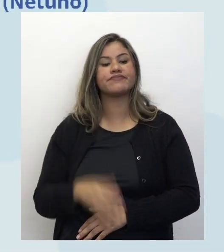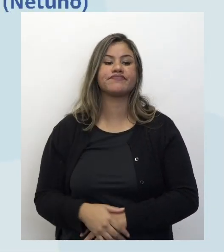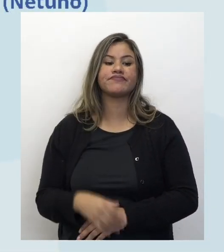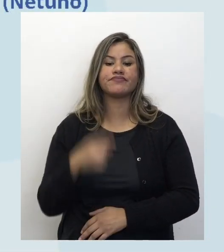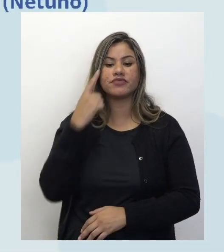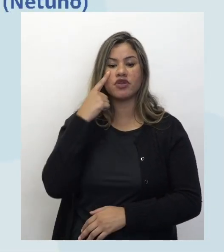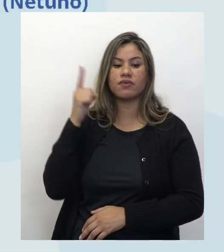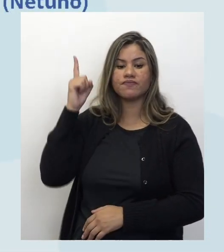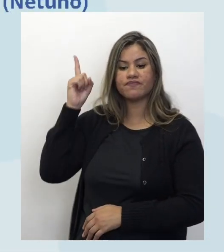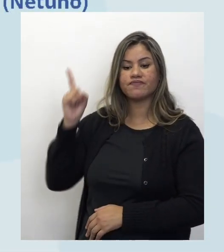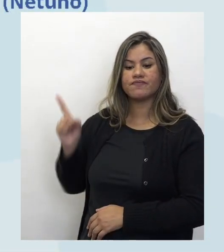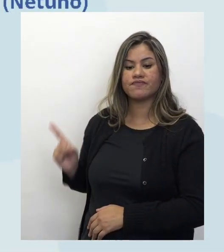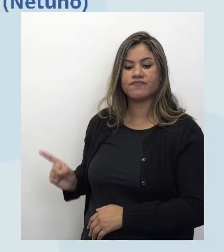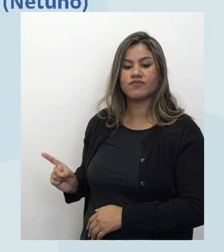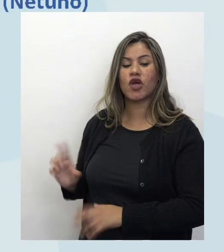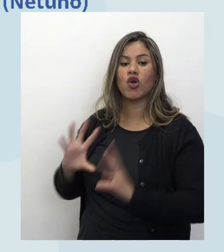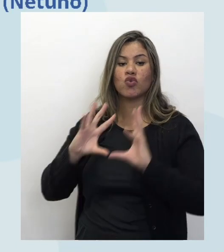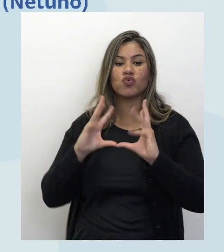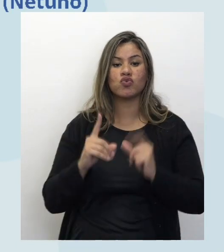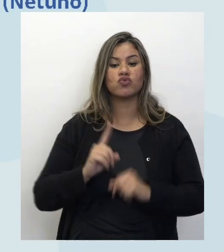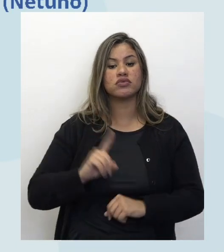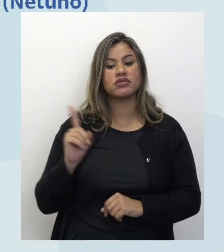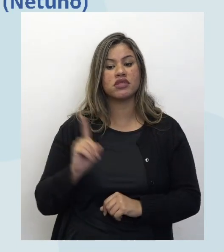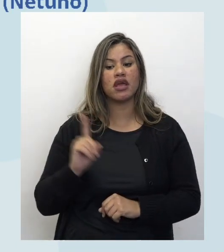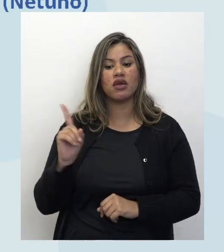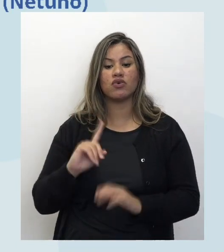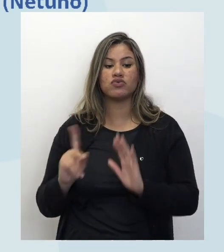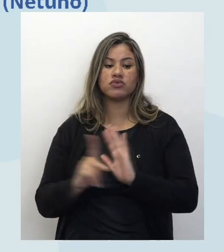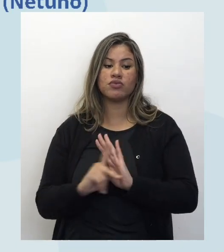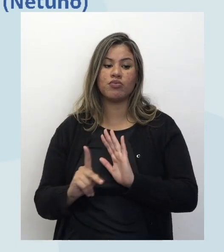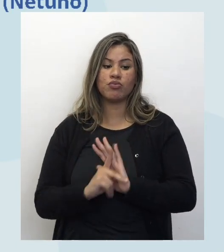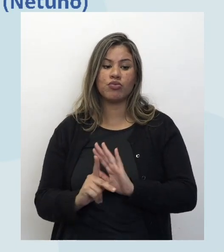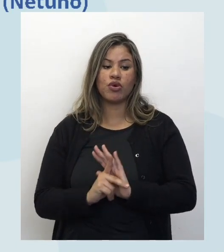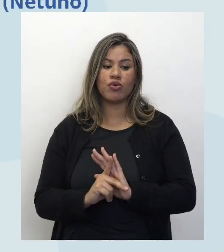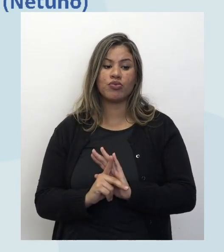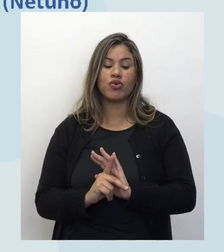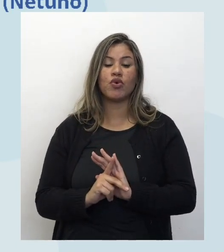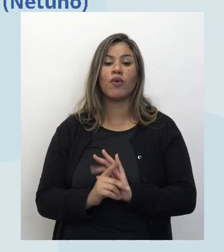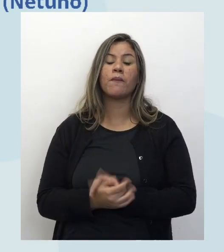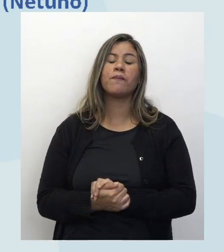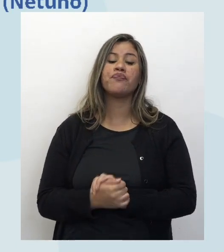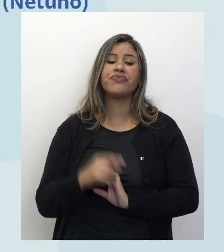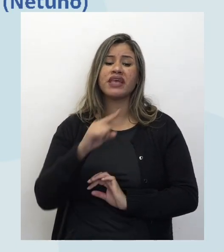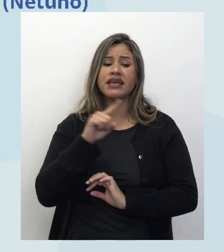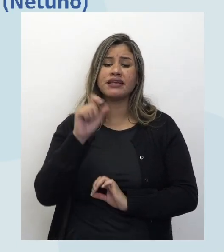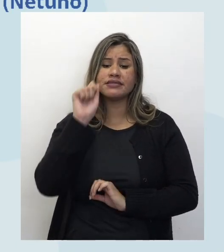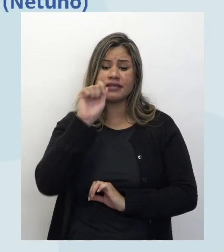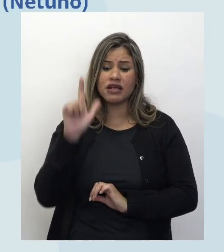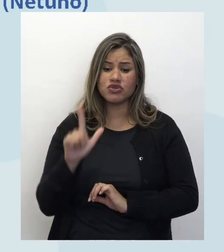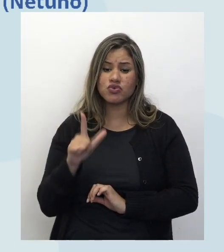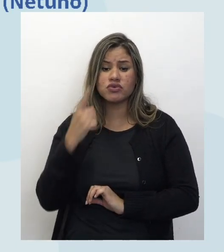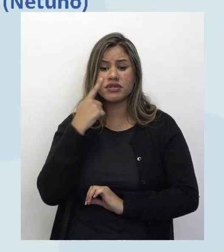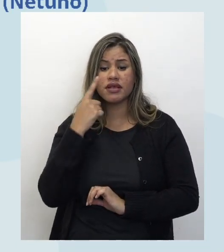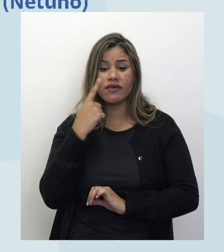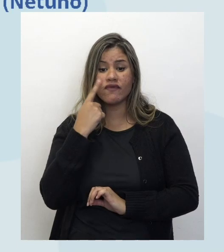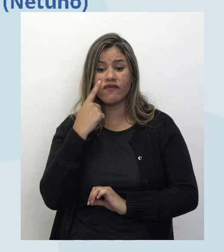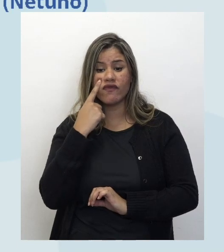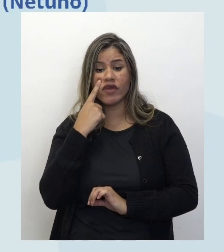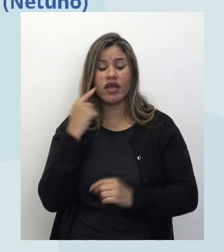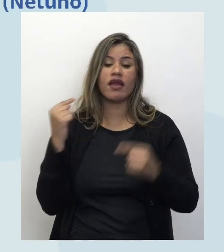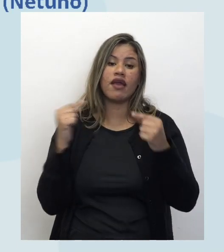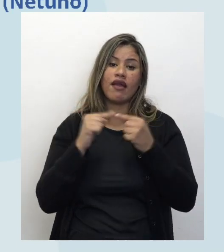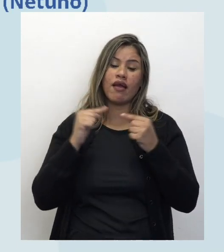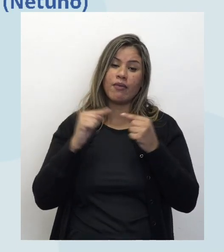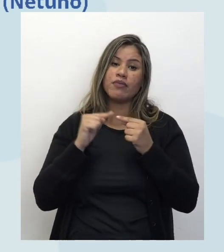os deuses, né? Esses que estão destacados em azul, né? Tem uma questão aí que vocês podem ver que eles